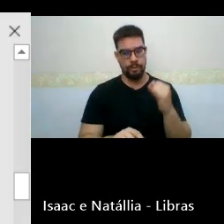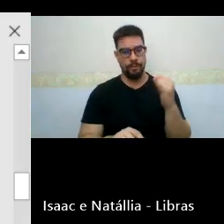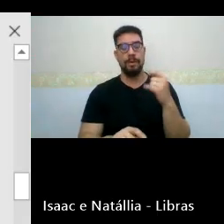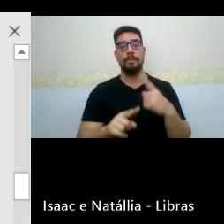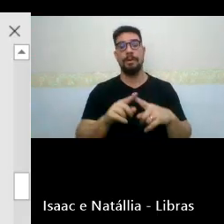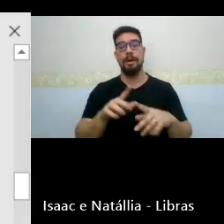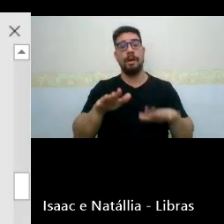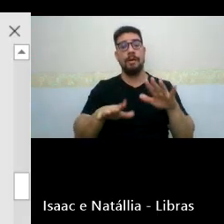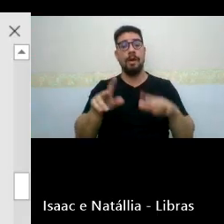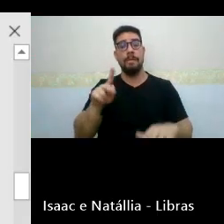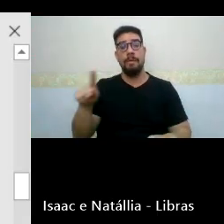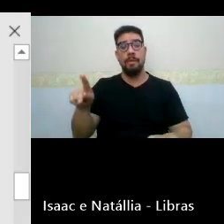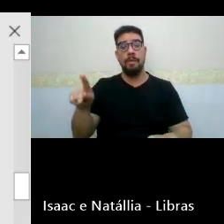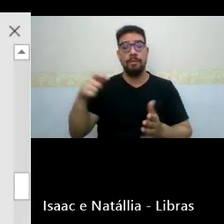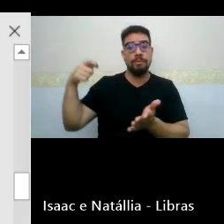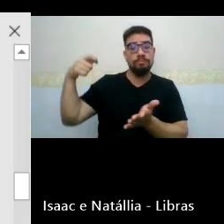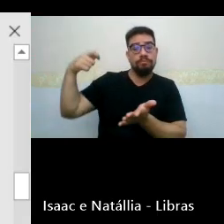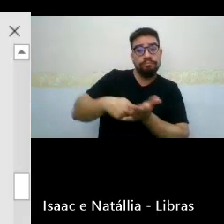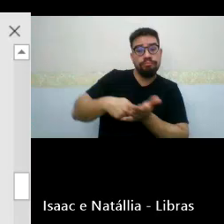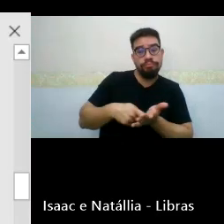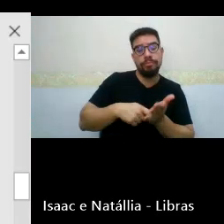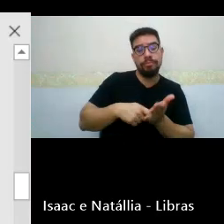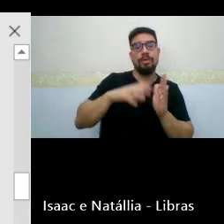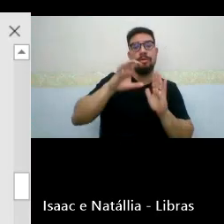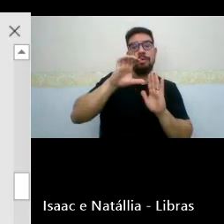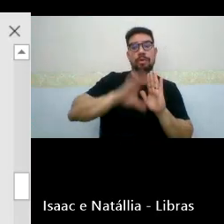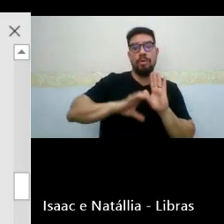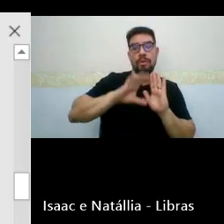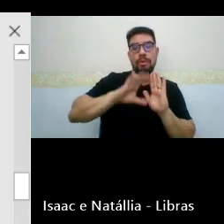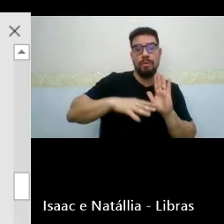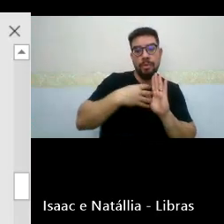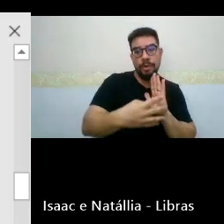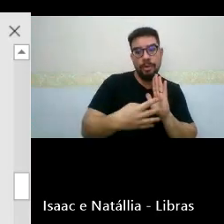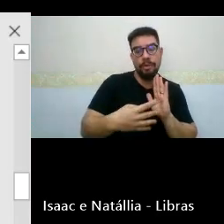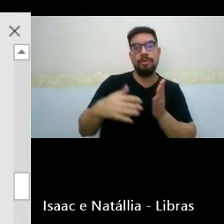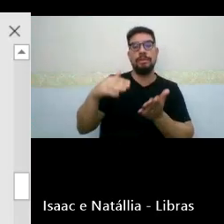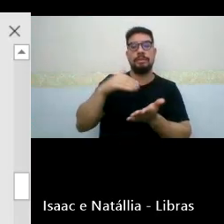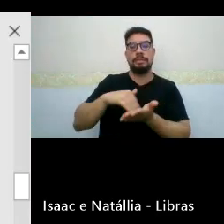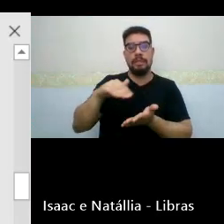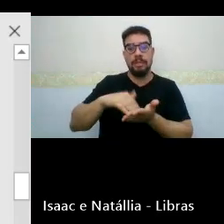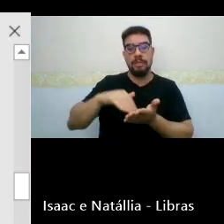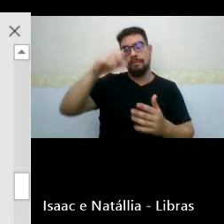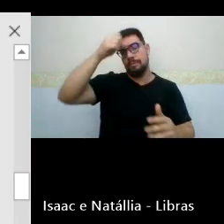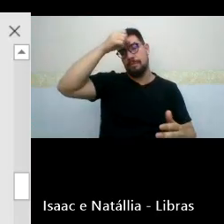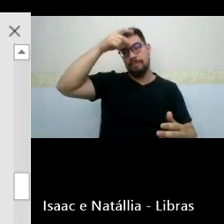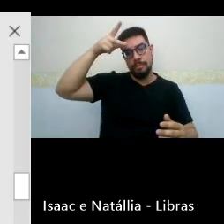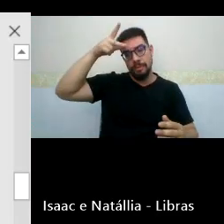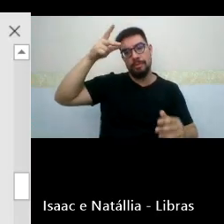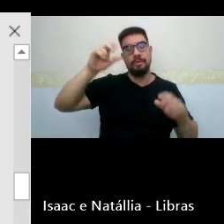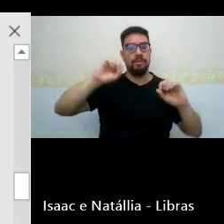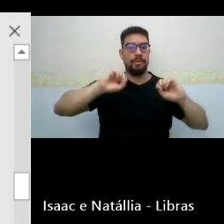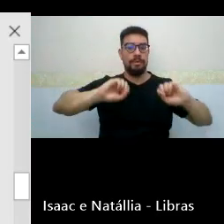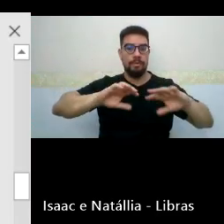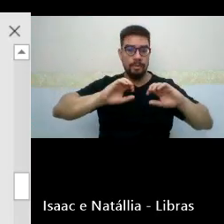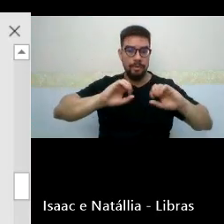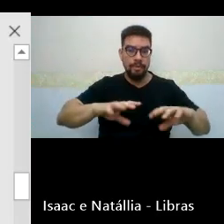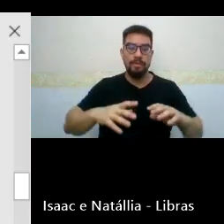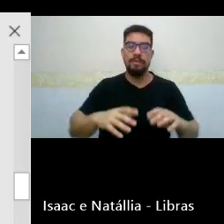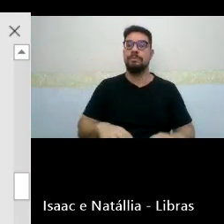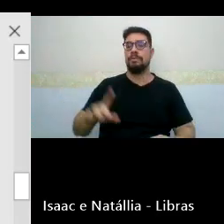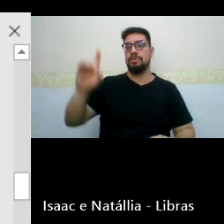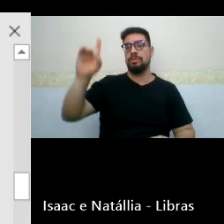a cumprir currículo, seja pela Secretaria Municipal de Educação, na figura da diretoria, da diretora